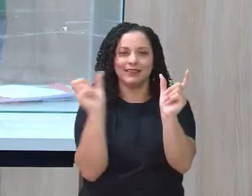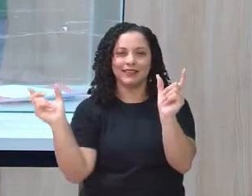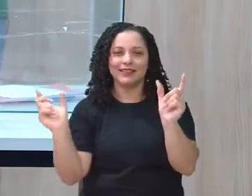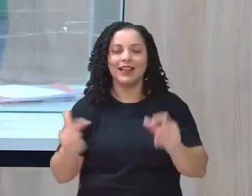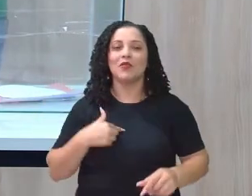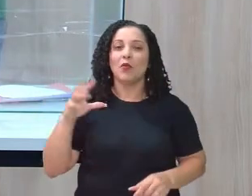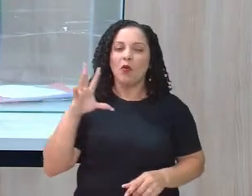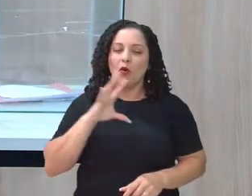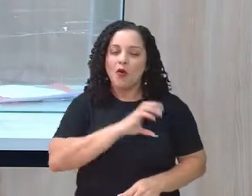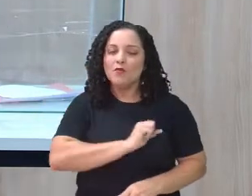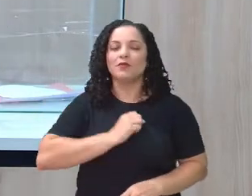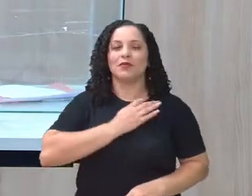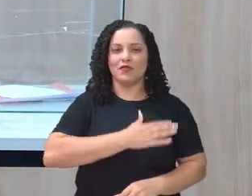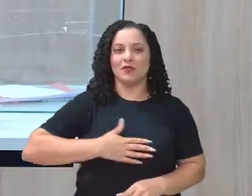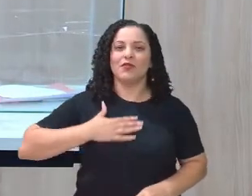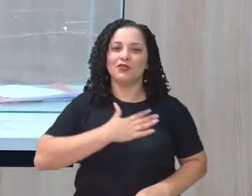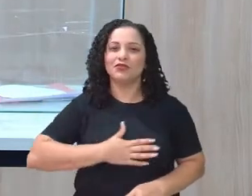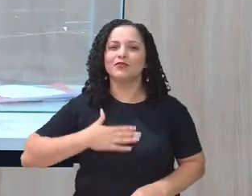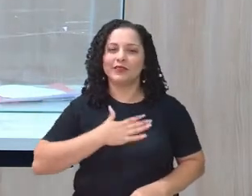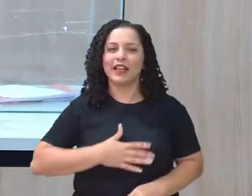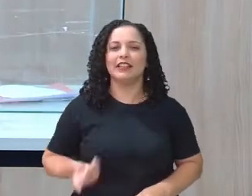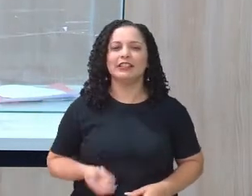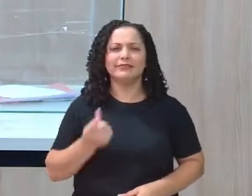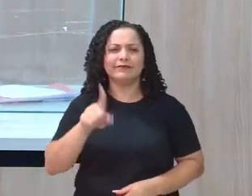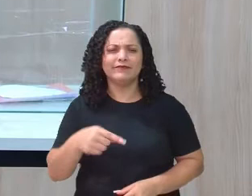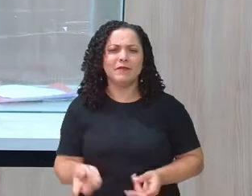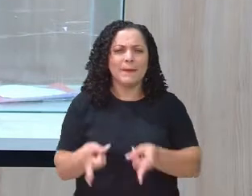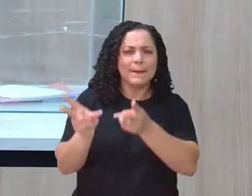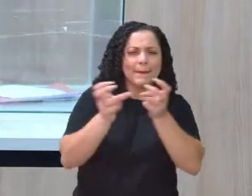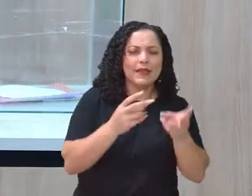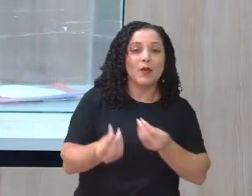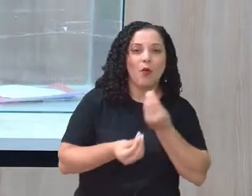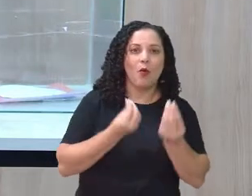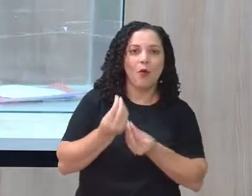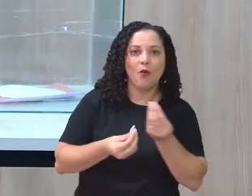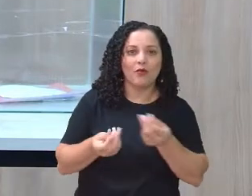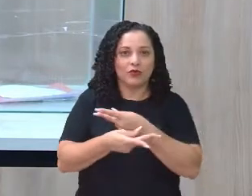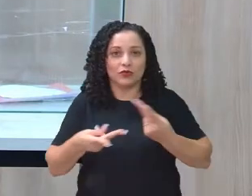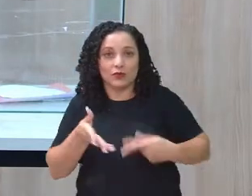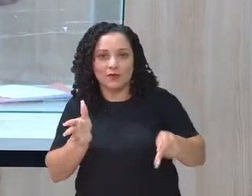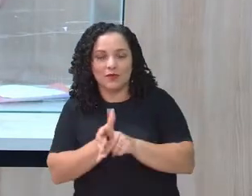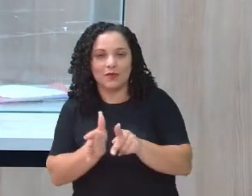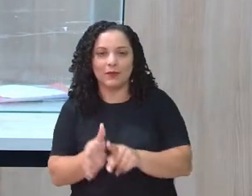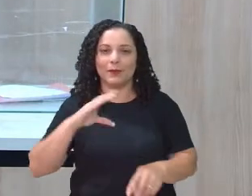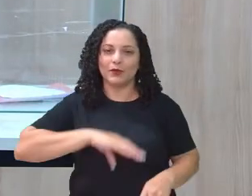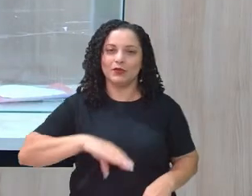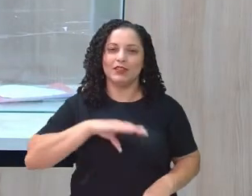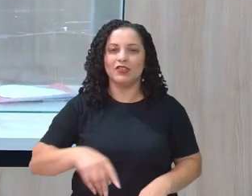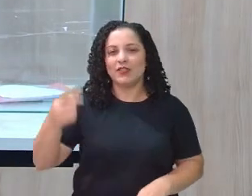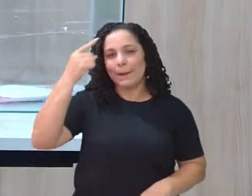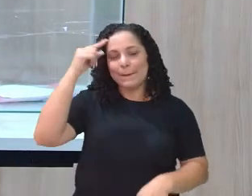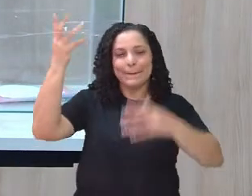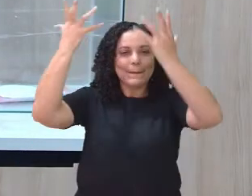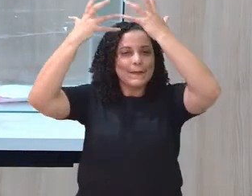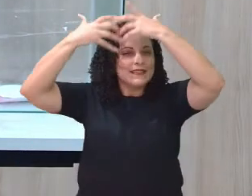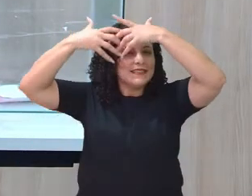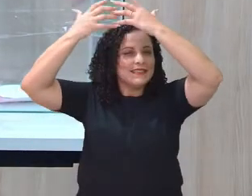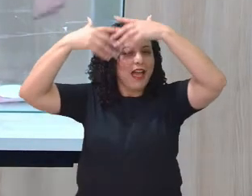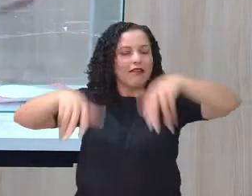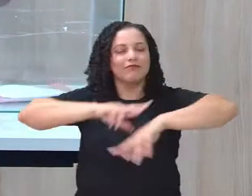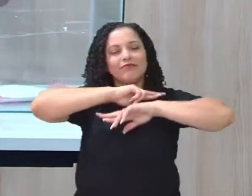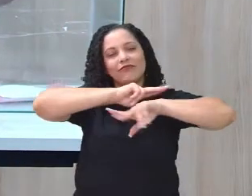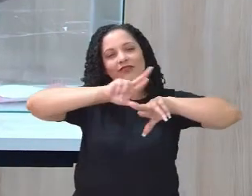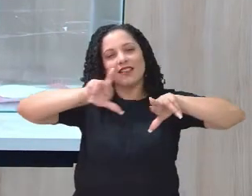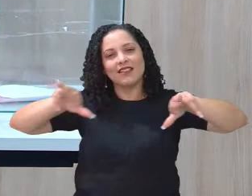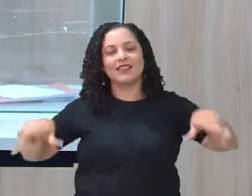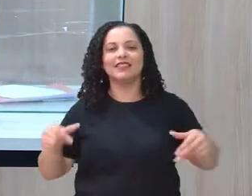essas questões voltadas aí para a língua portuguesa, para que você consiga pensar, né, de formas